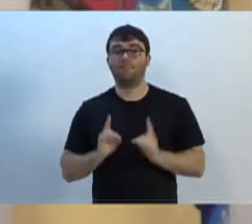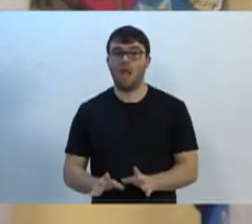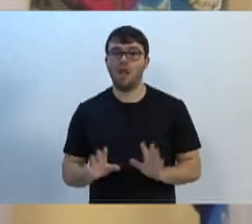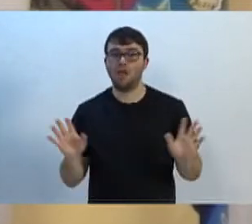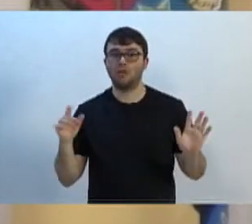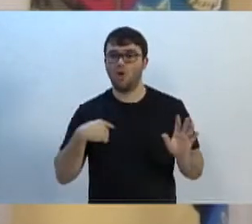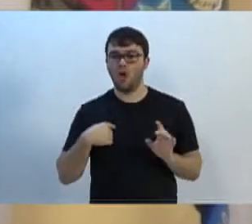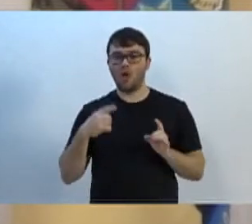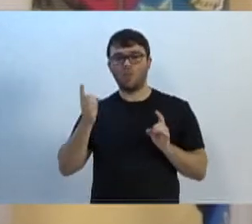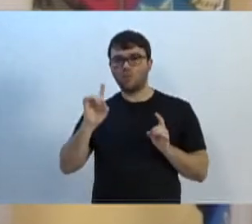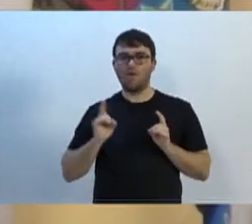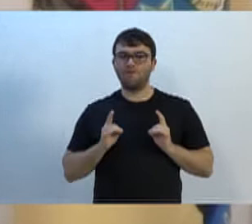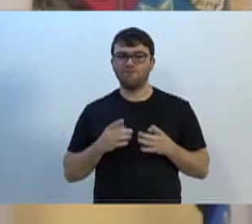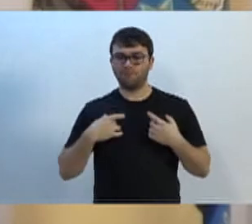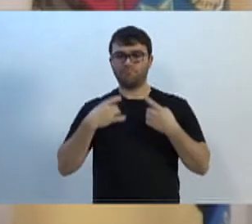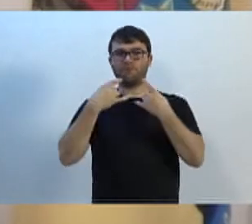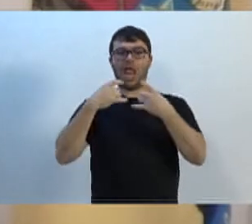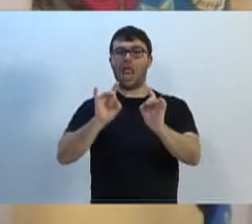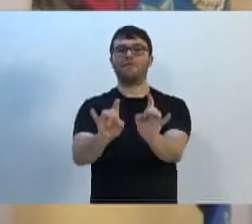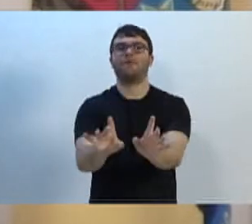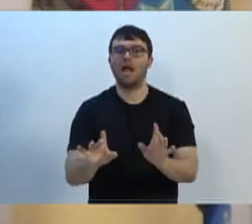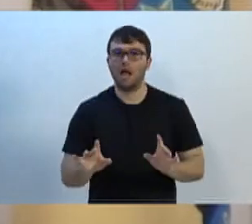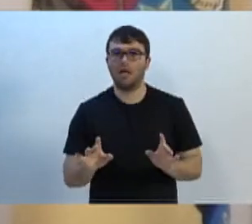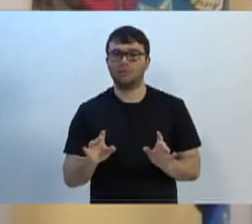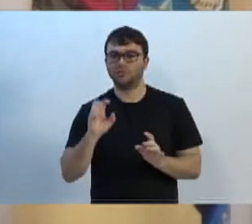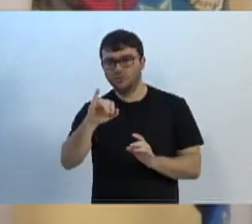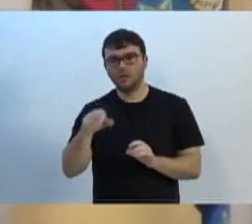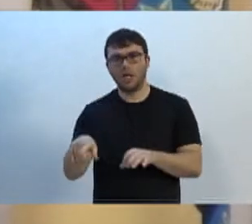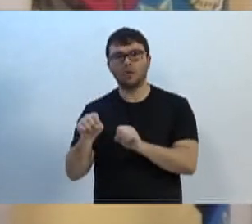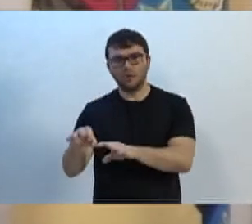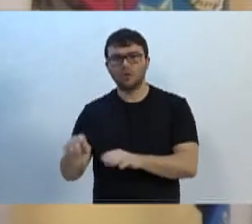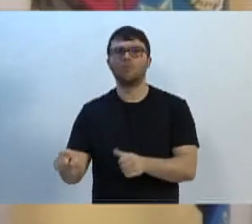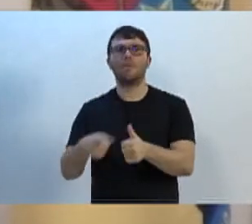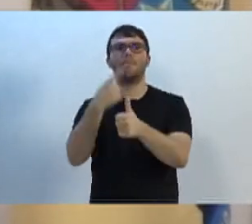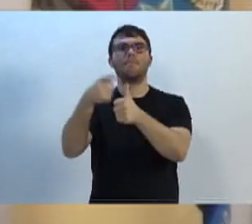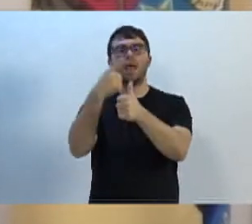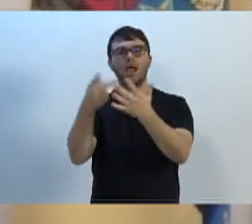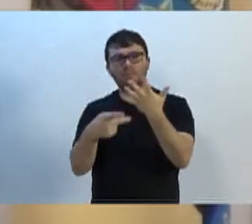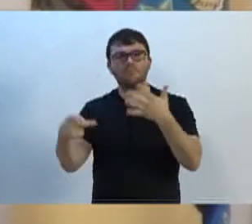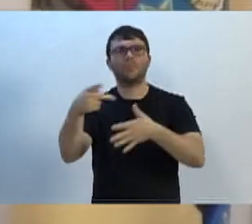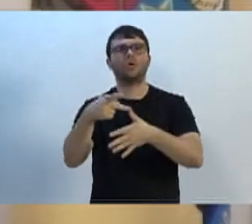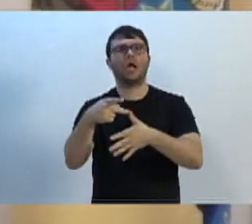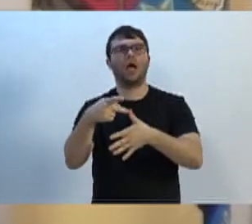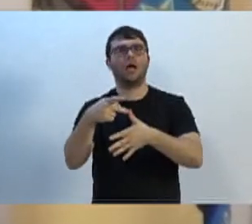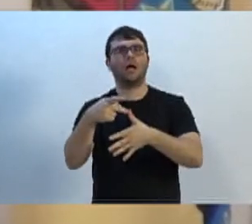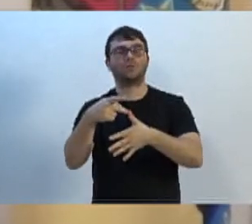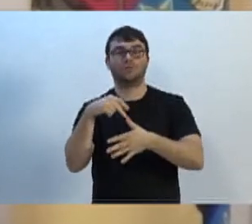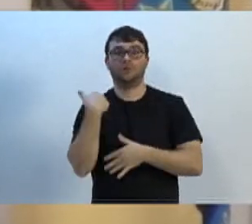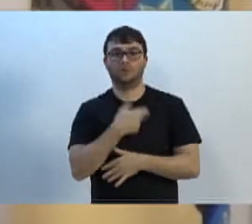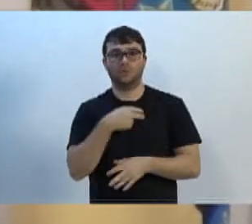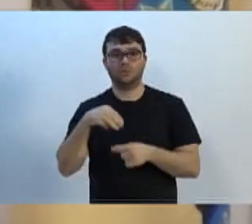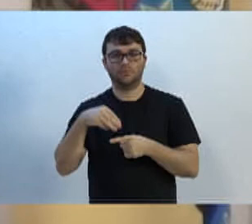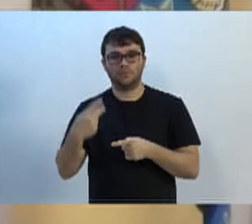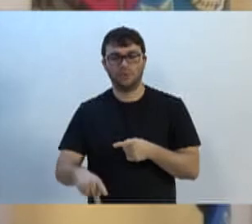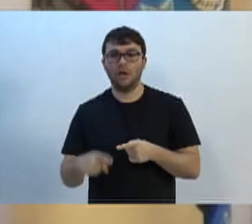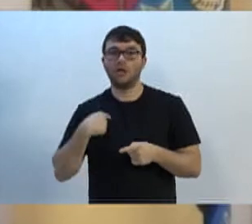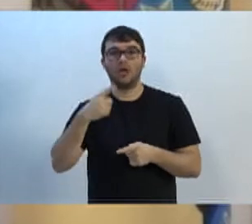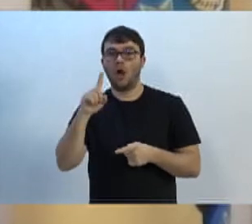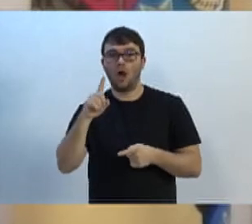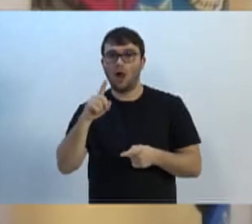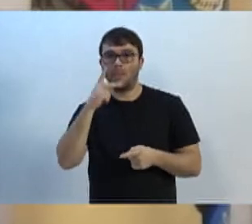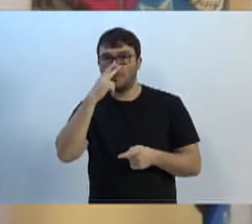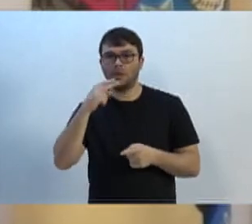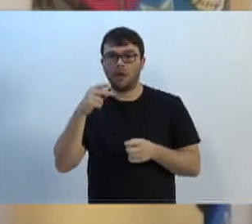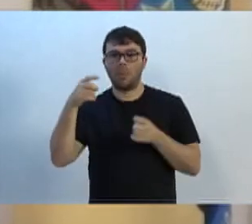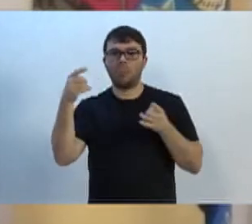não vou me vender e não vou me calar enquanto a educação não tiver em primeiro lugar no município e nós não saímos dessa Maria que o Brasil